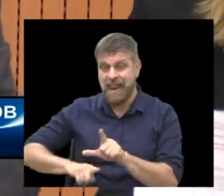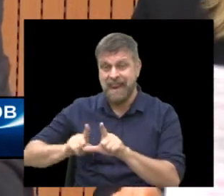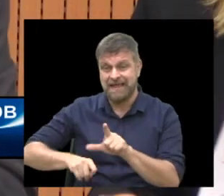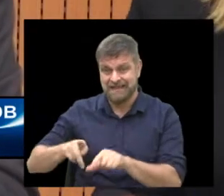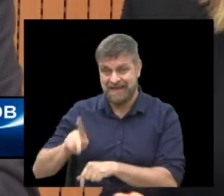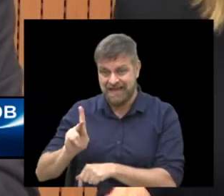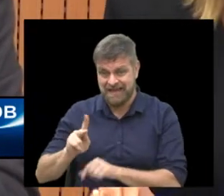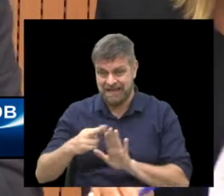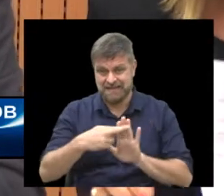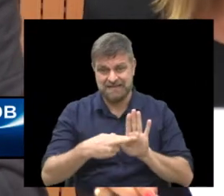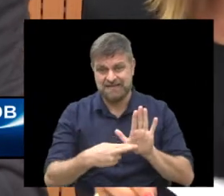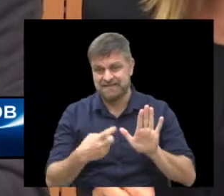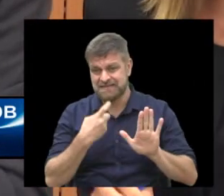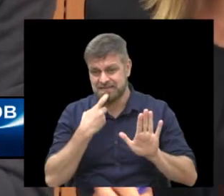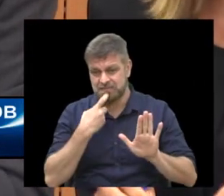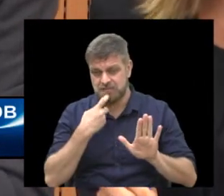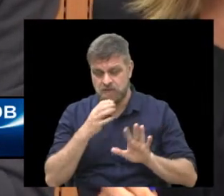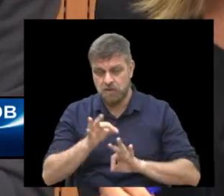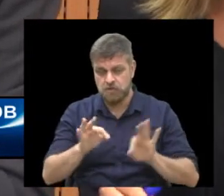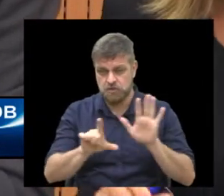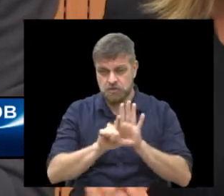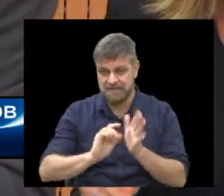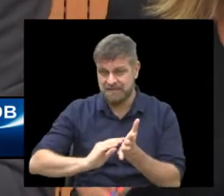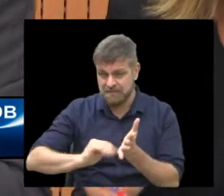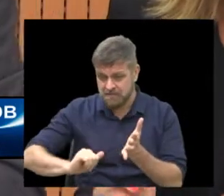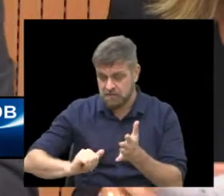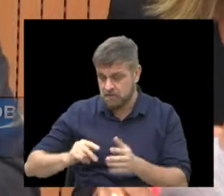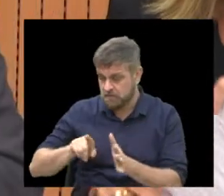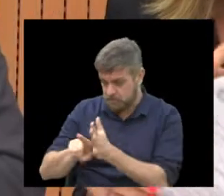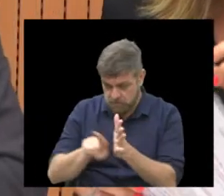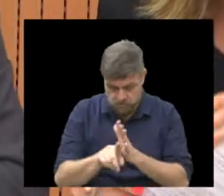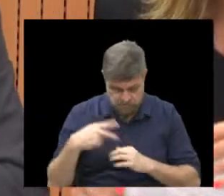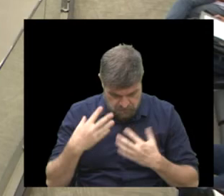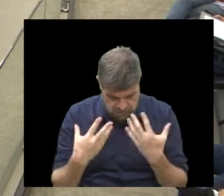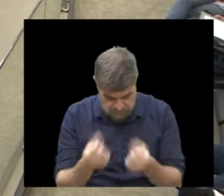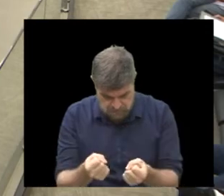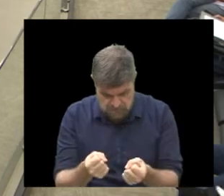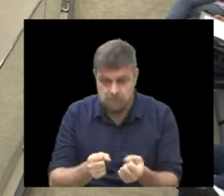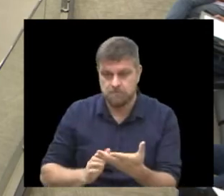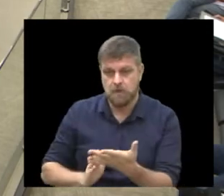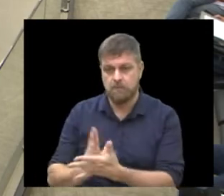Interno. Vereadores favoráveis, permaneçam como são. Aprovado.